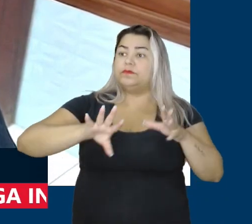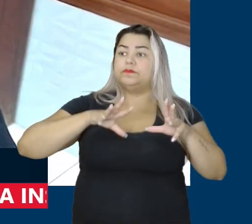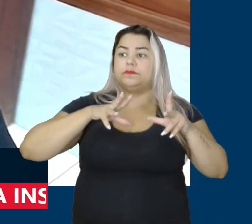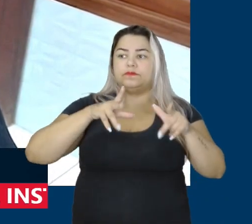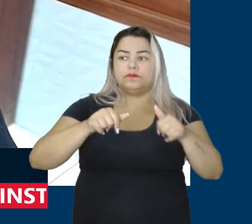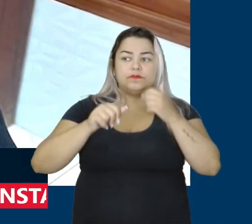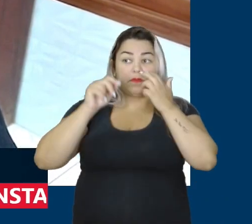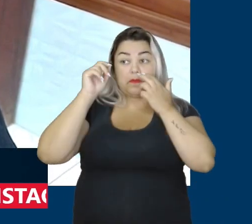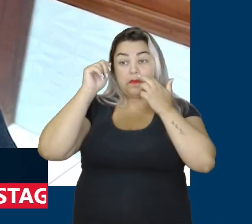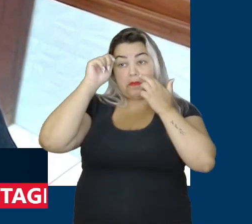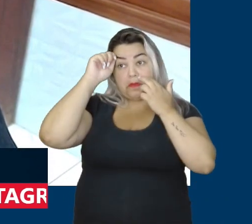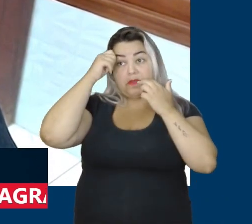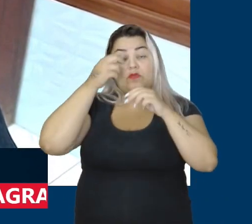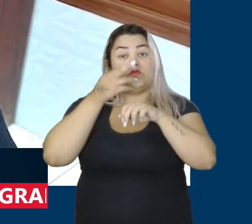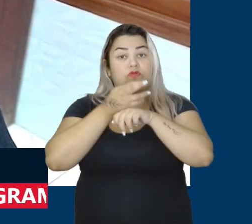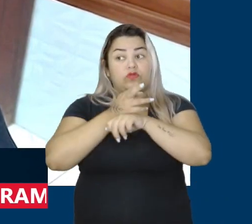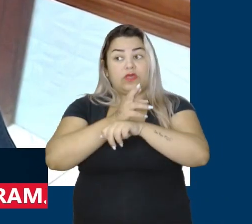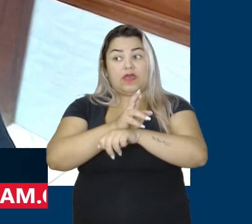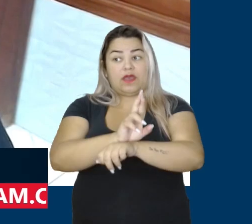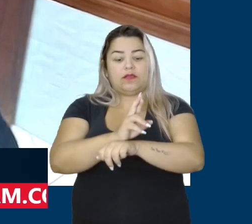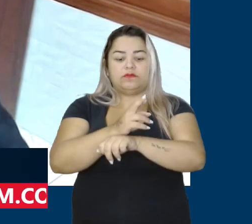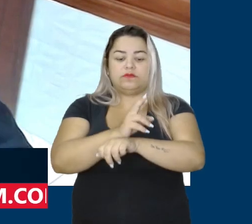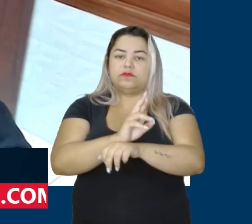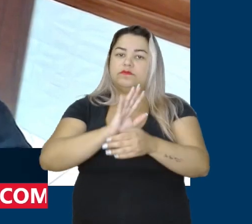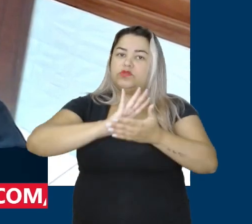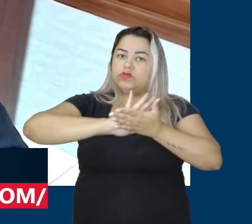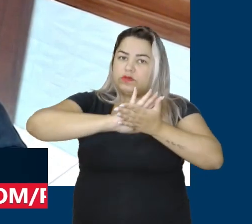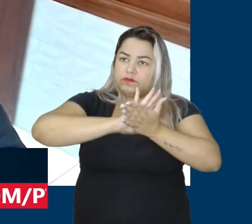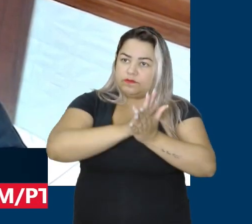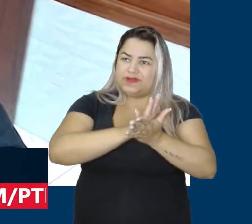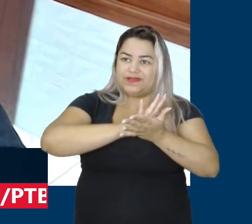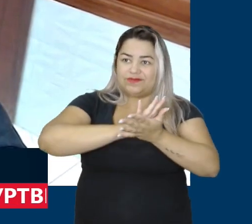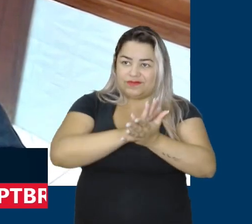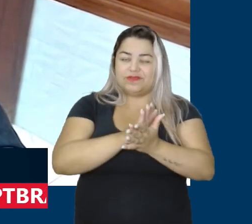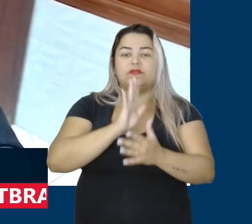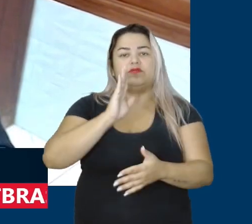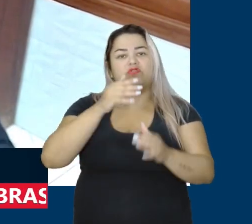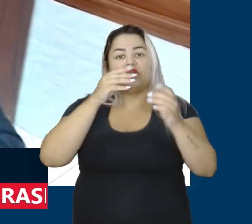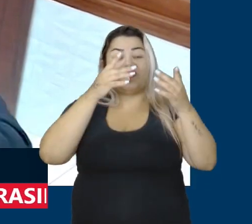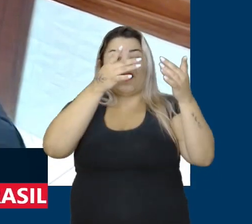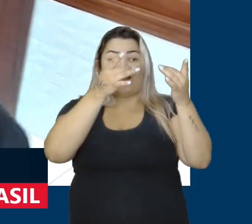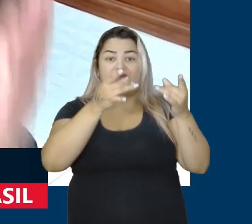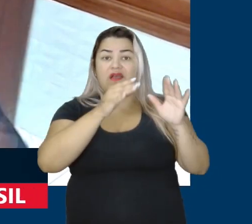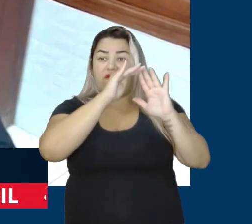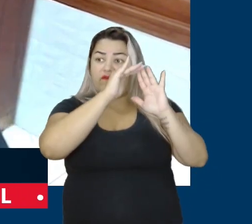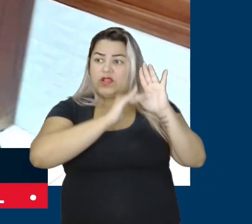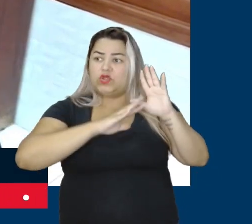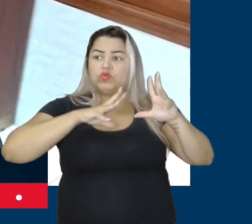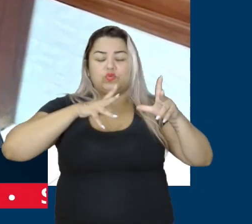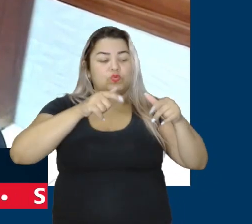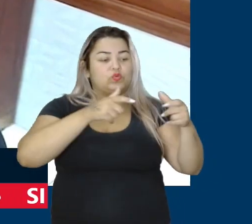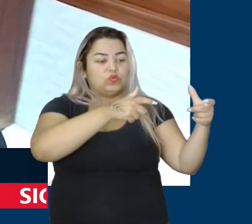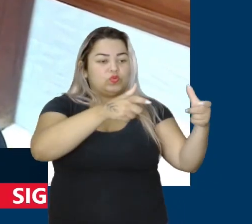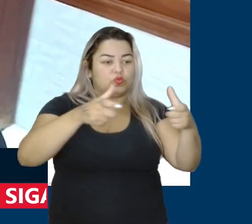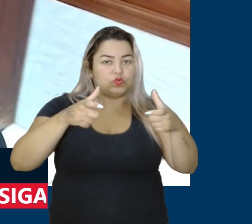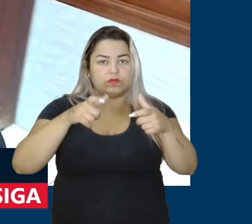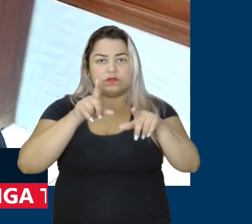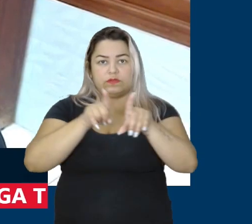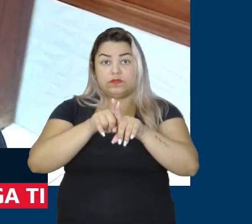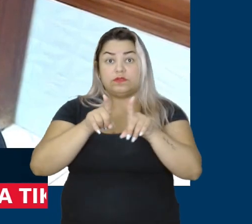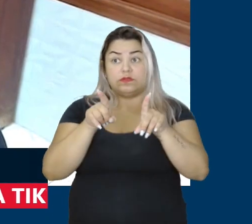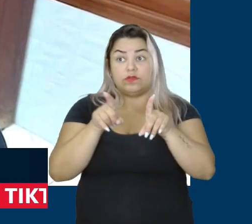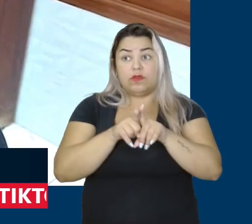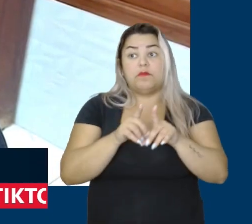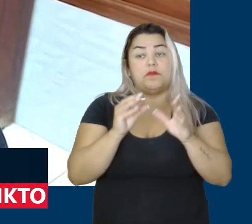formas de racismo e preconceito, né? Aí eu já listei todos os setores, pessoas com